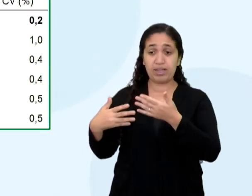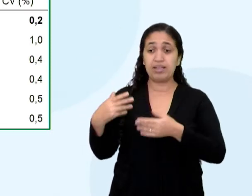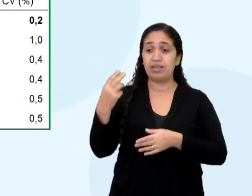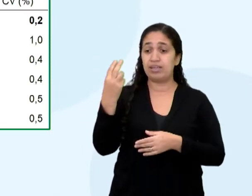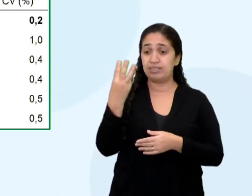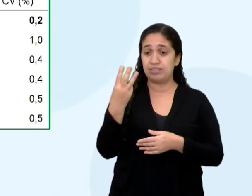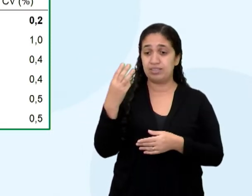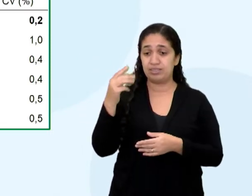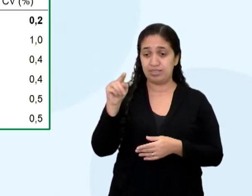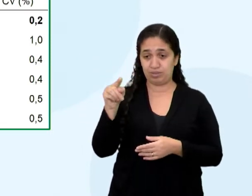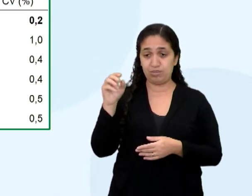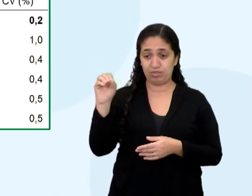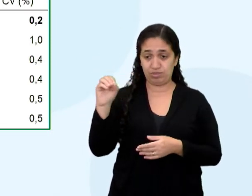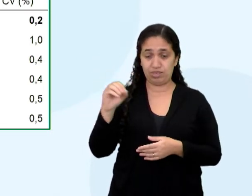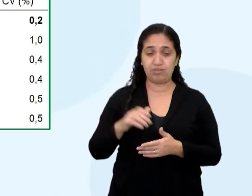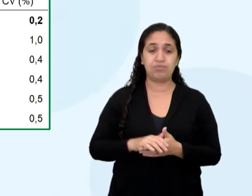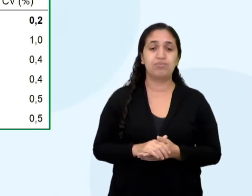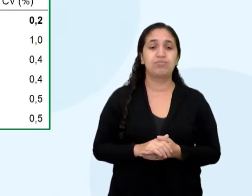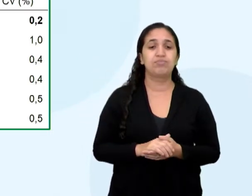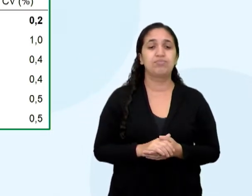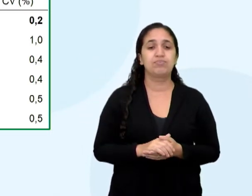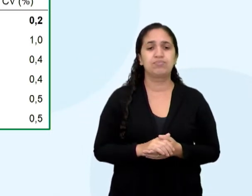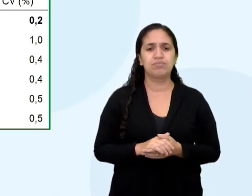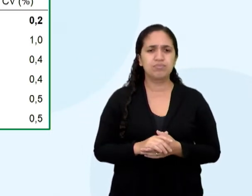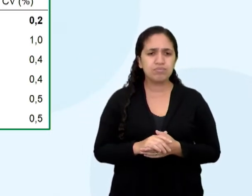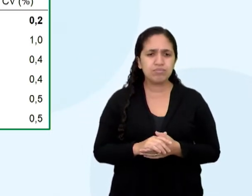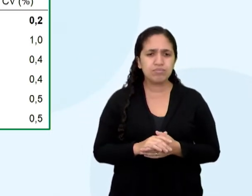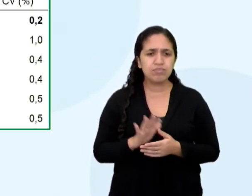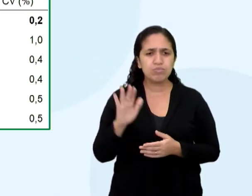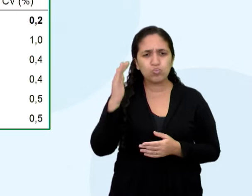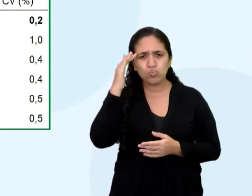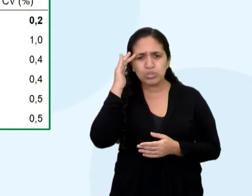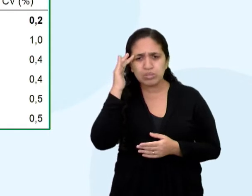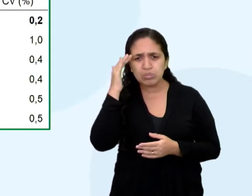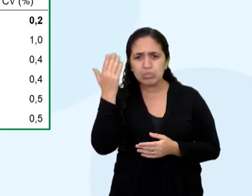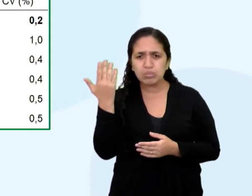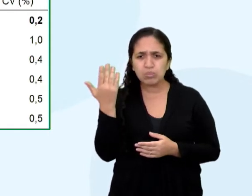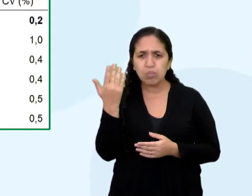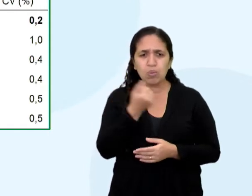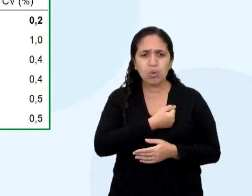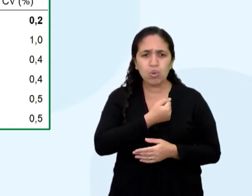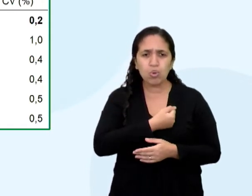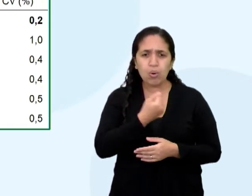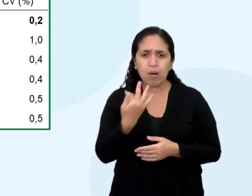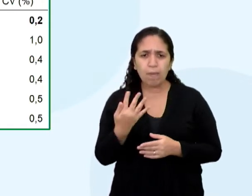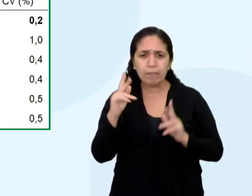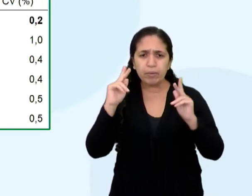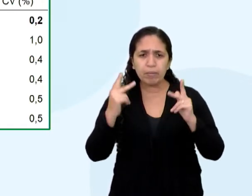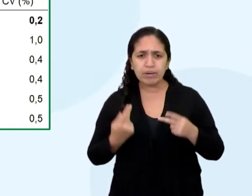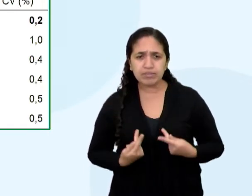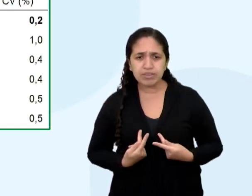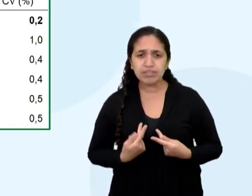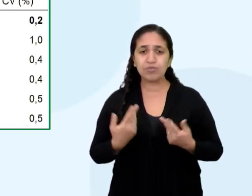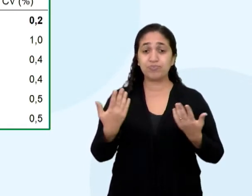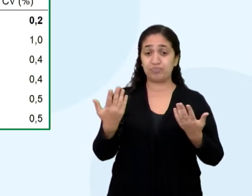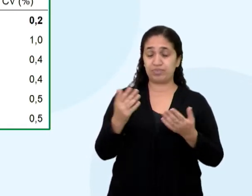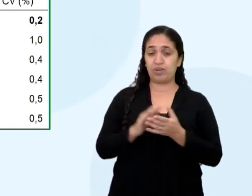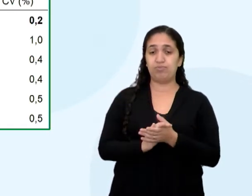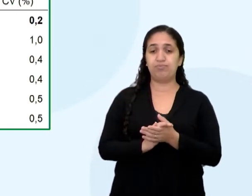aula. Então, veja aí, lembrando que a gente está falando aí de humanização de números. Vamos ao título. A